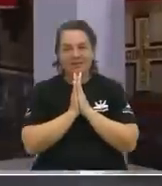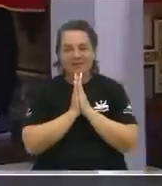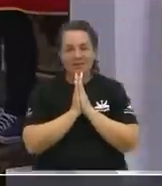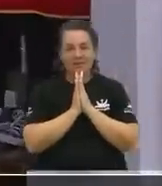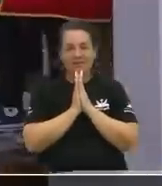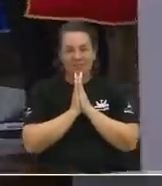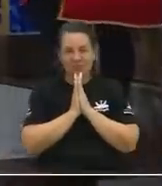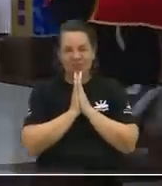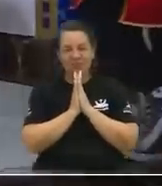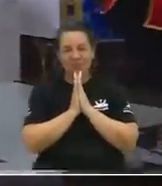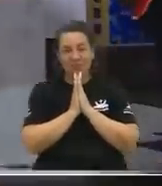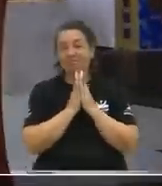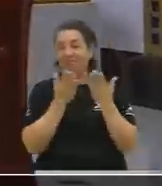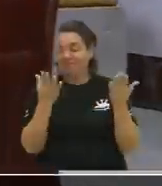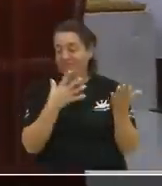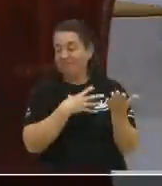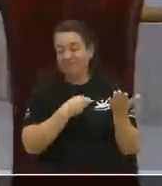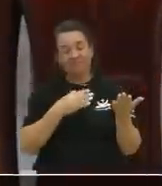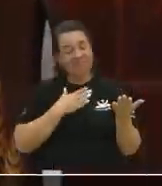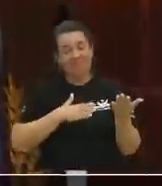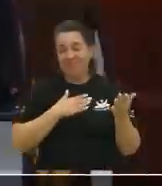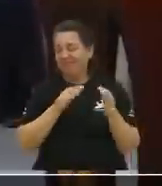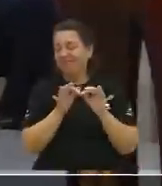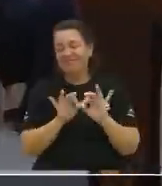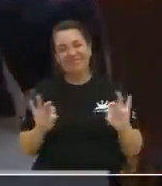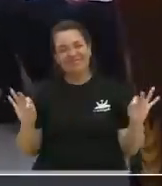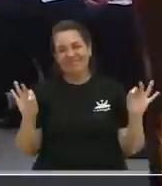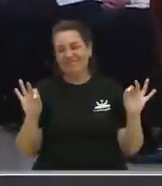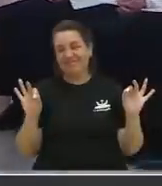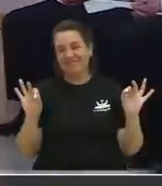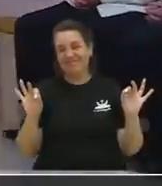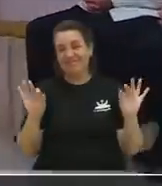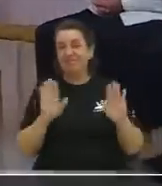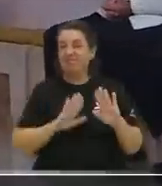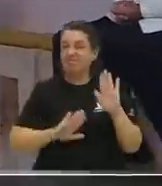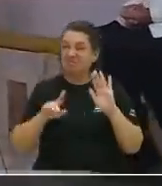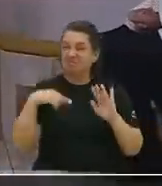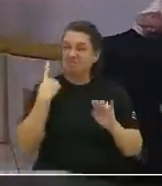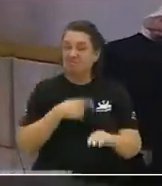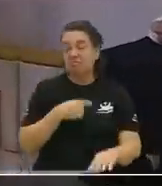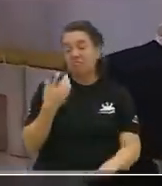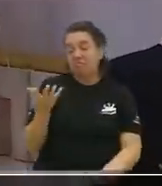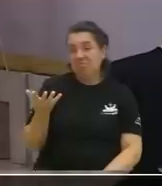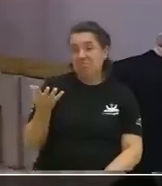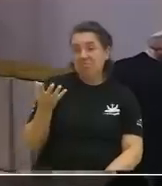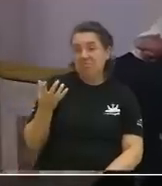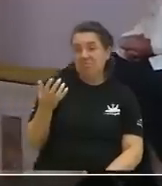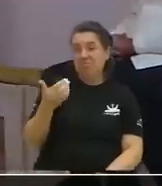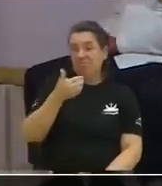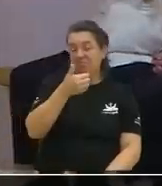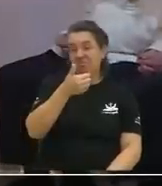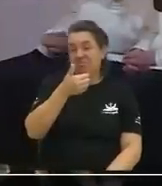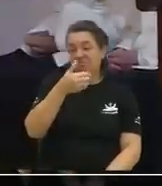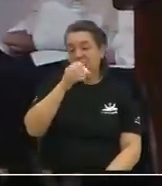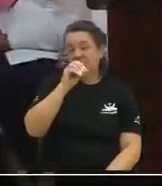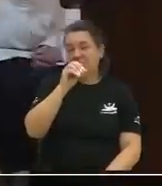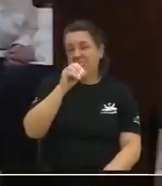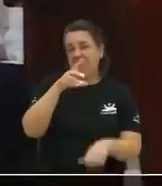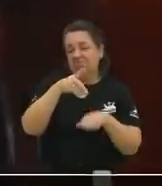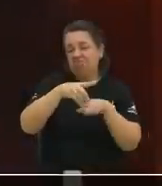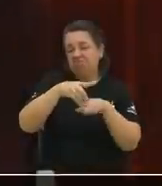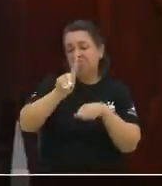Filhos queridos, simples assim. Às vezes a gente quer ver, quero 10 dicas para ser